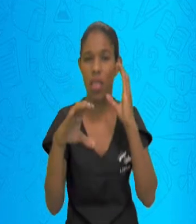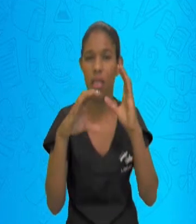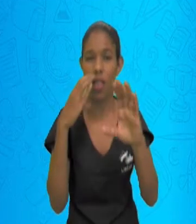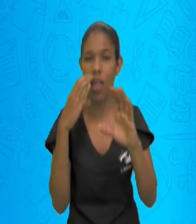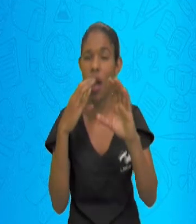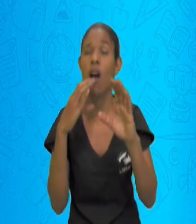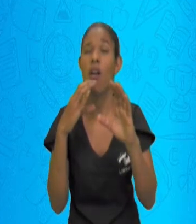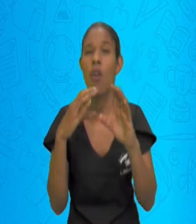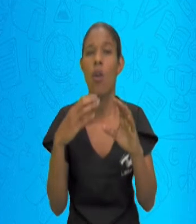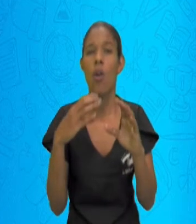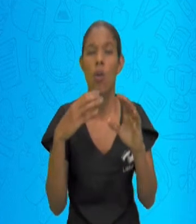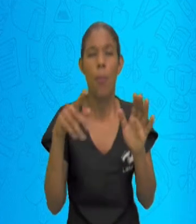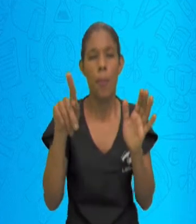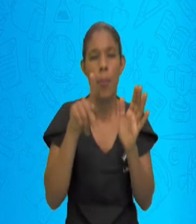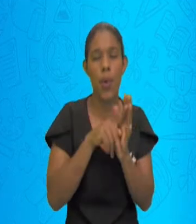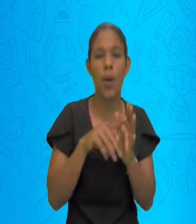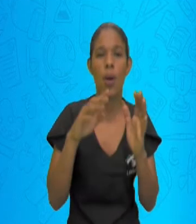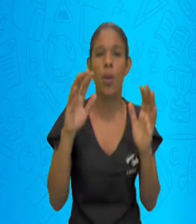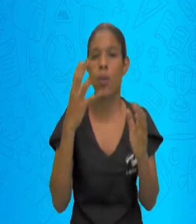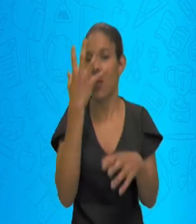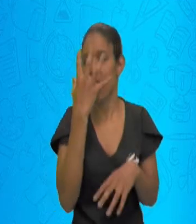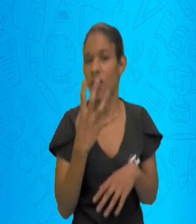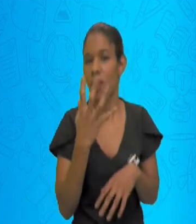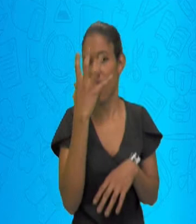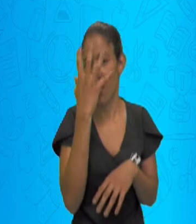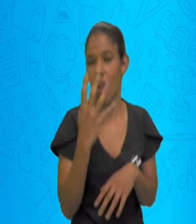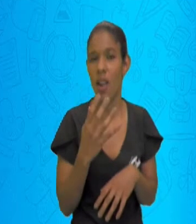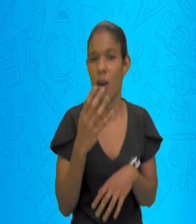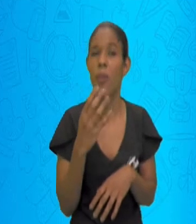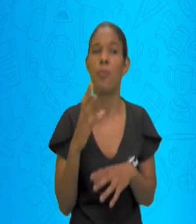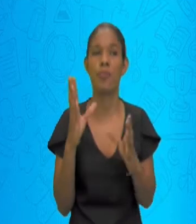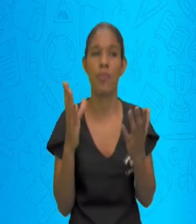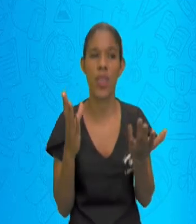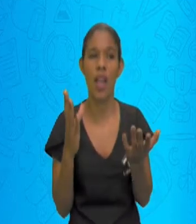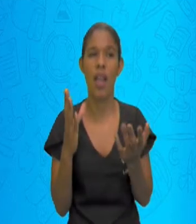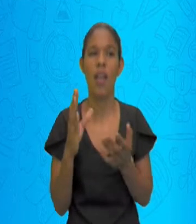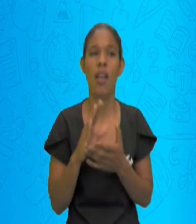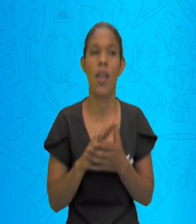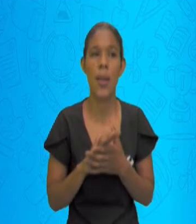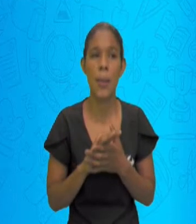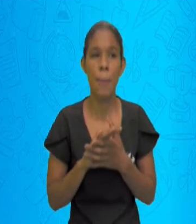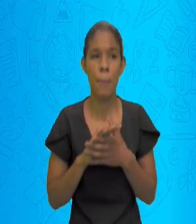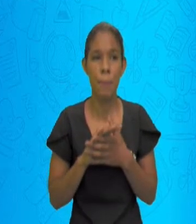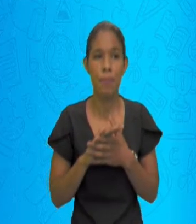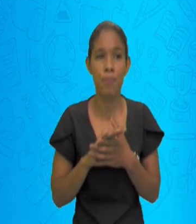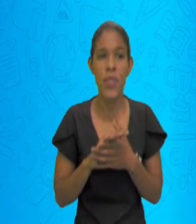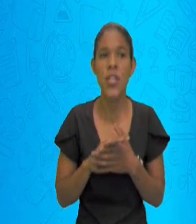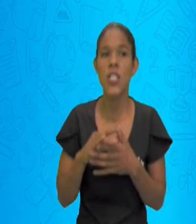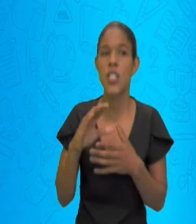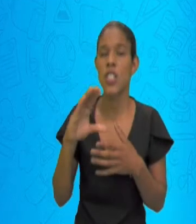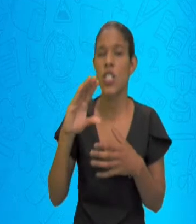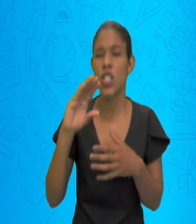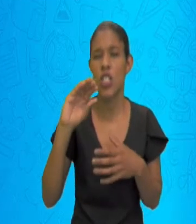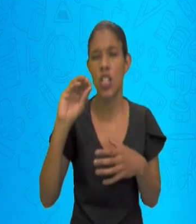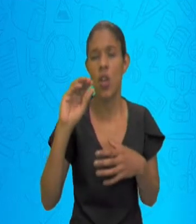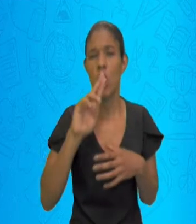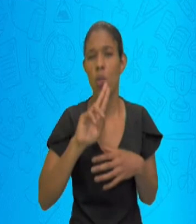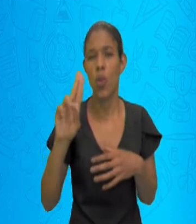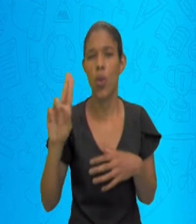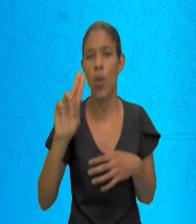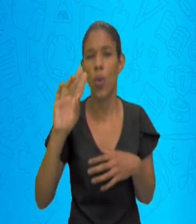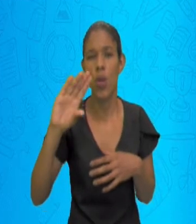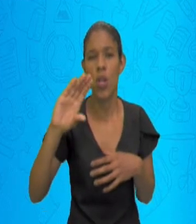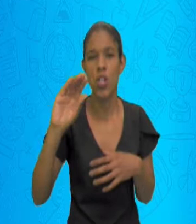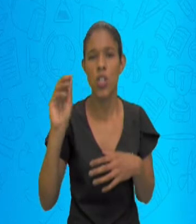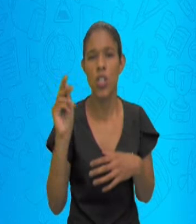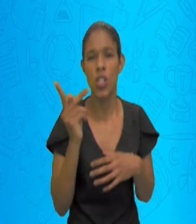ou uma série de TV que retratou muito dos meados do século XIX e principalmente